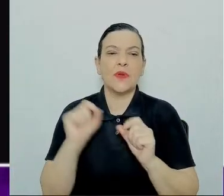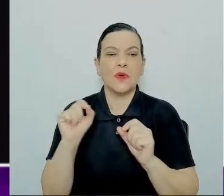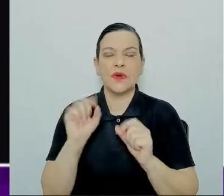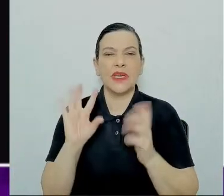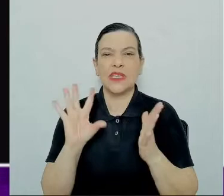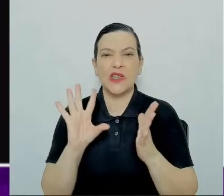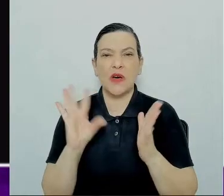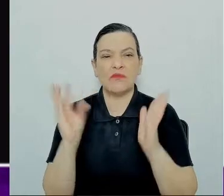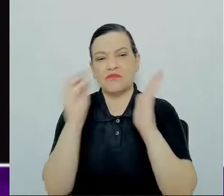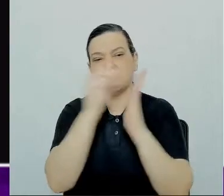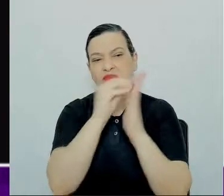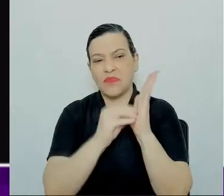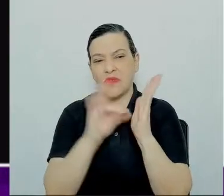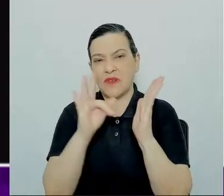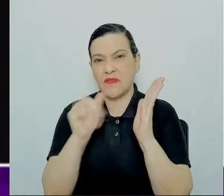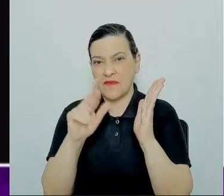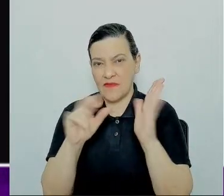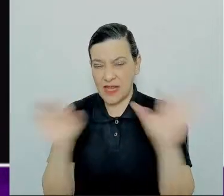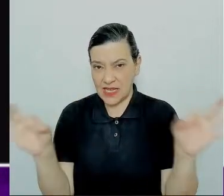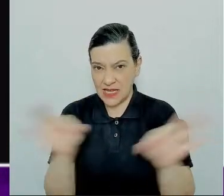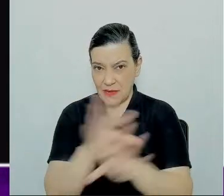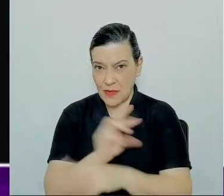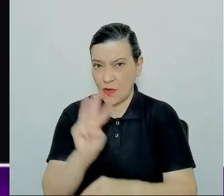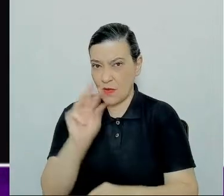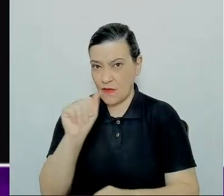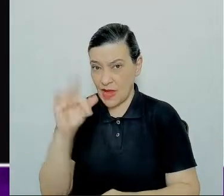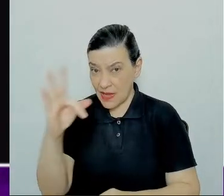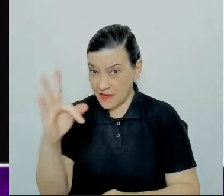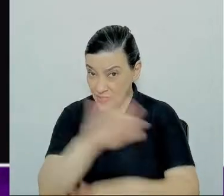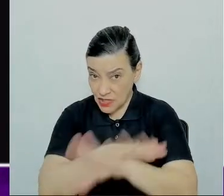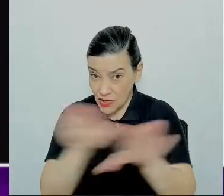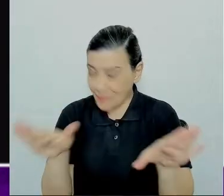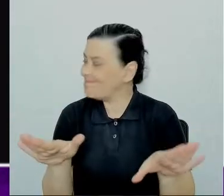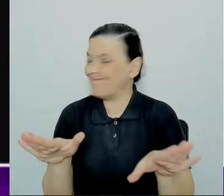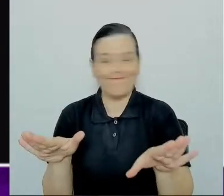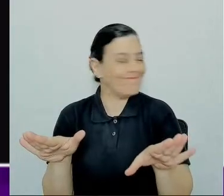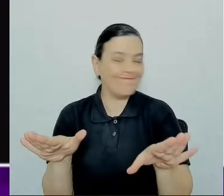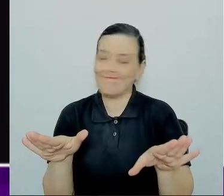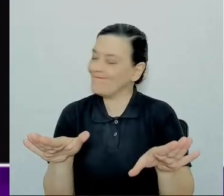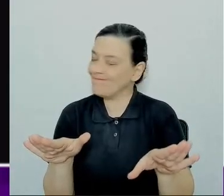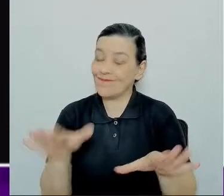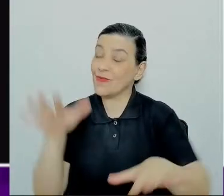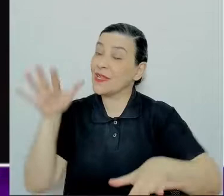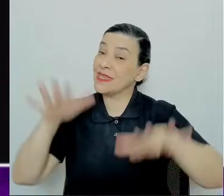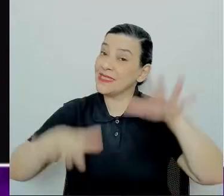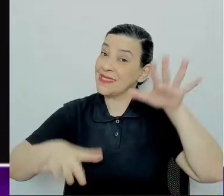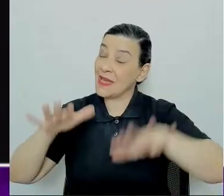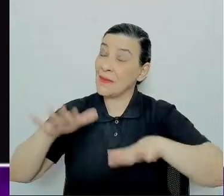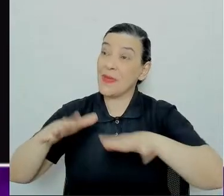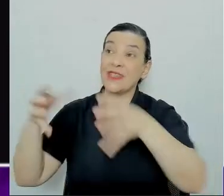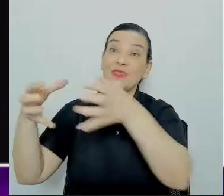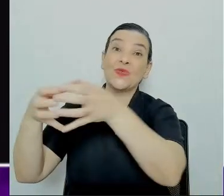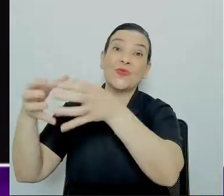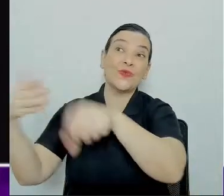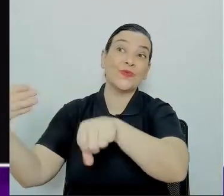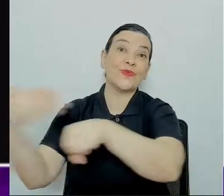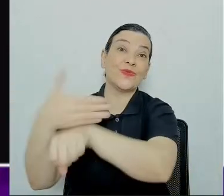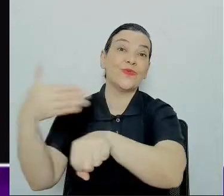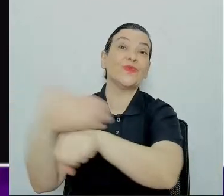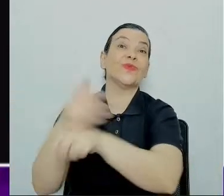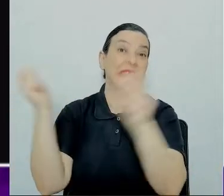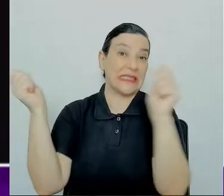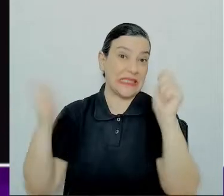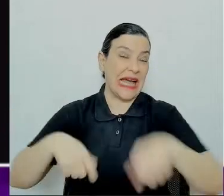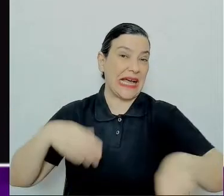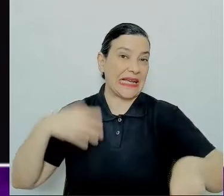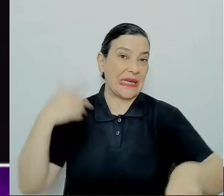seria o suficiente? Não, porque a gente sabe que em algum momento, dependendo do nível do atacante, ele pode passar. Mas perceba